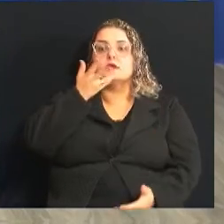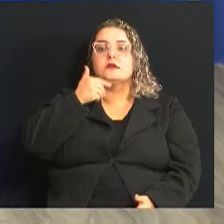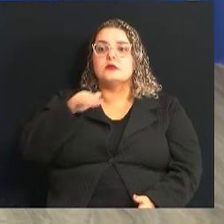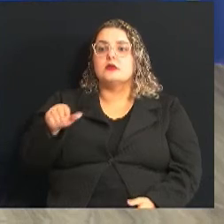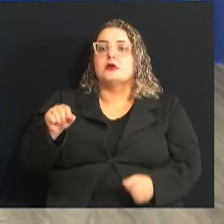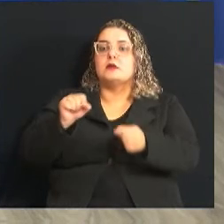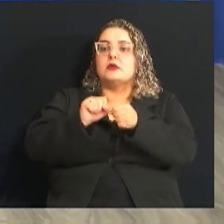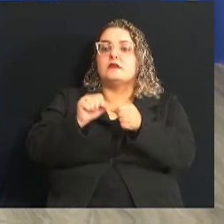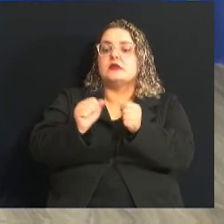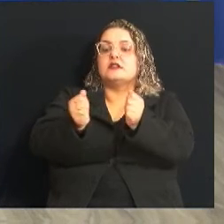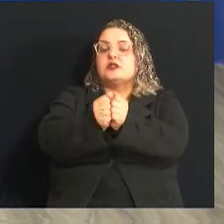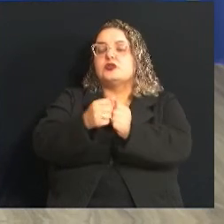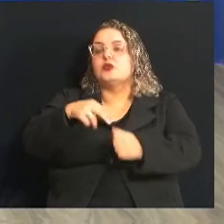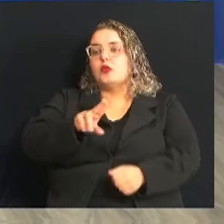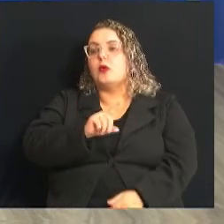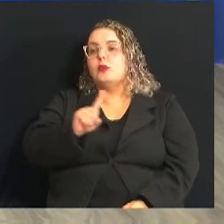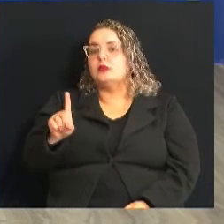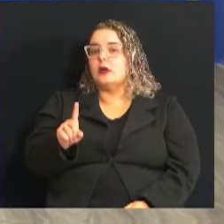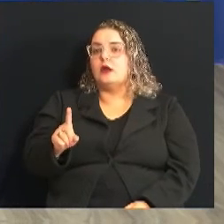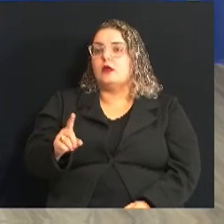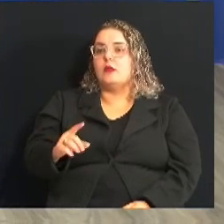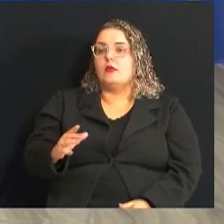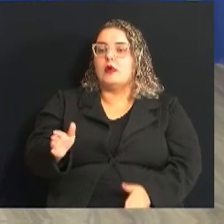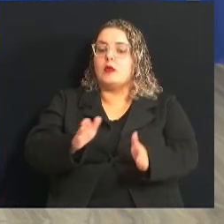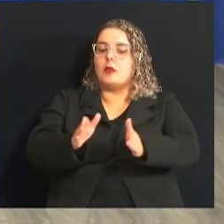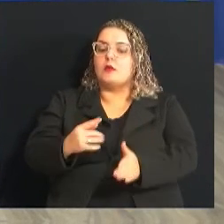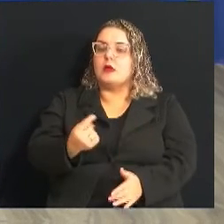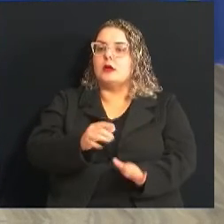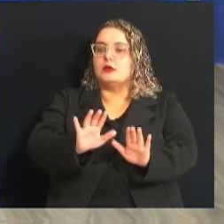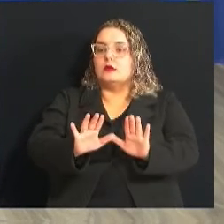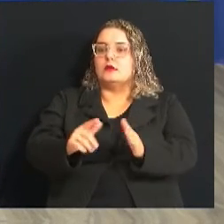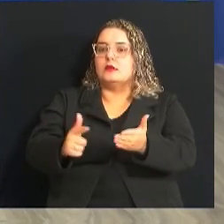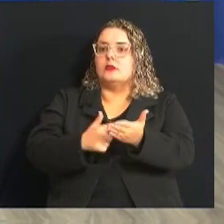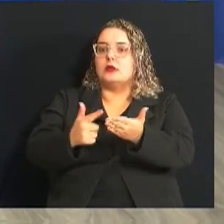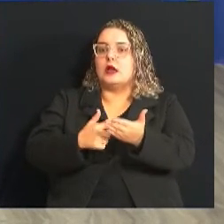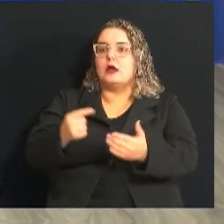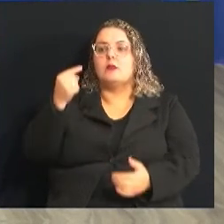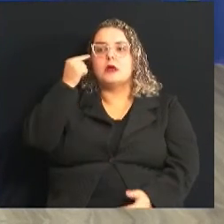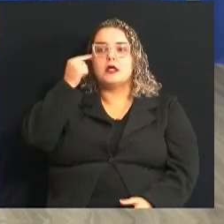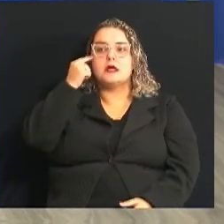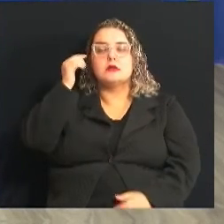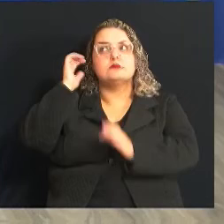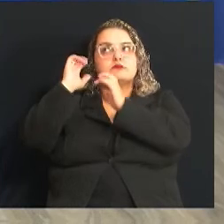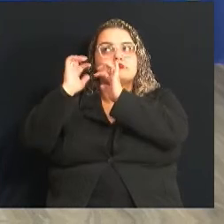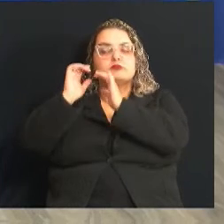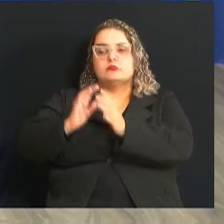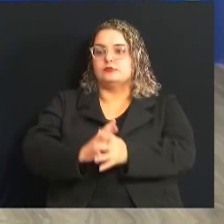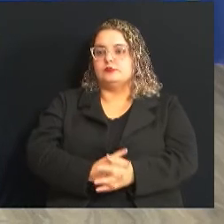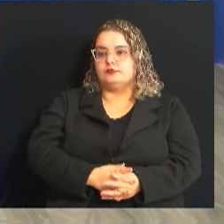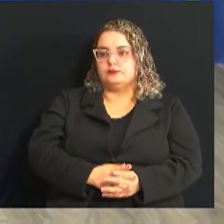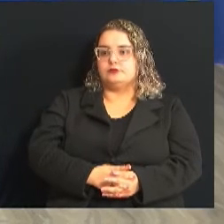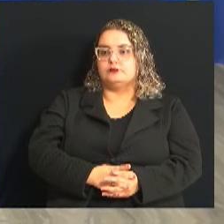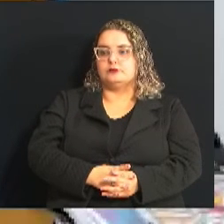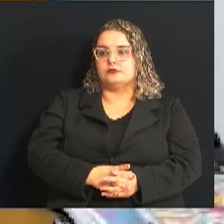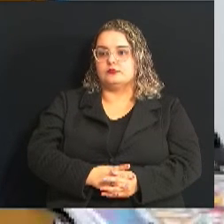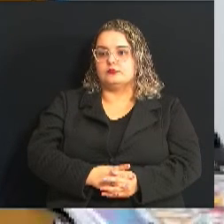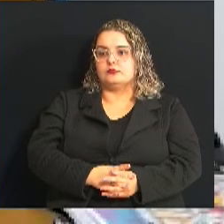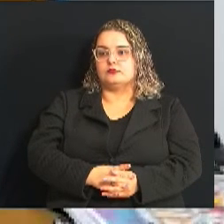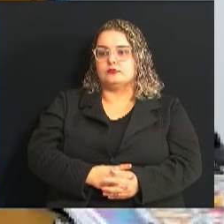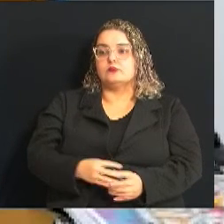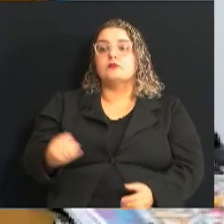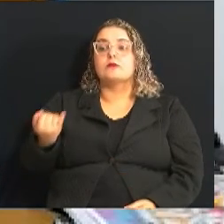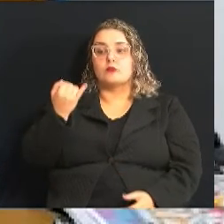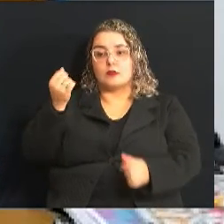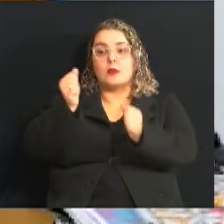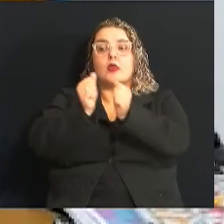fazer junto ou é um momento da criança ali com o livro para ela poder pensar, refletir? É importante fazer junto,